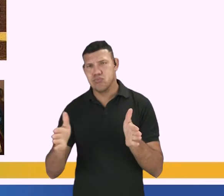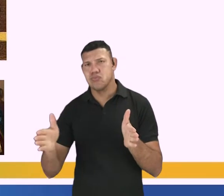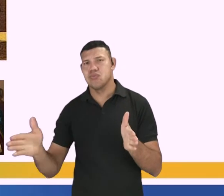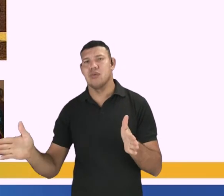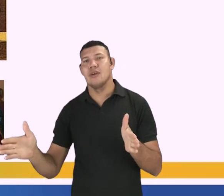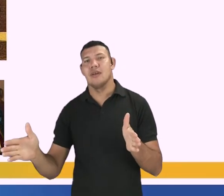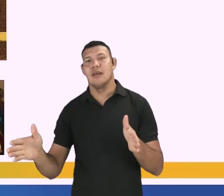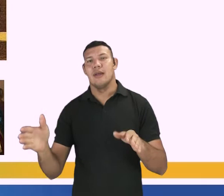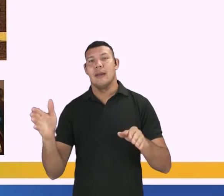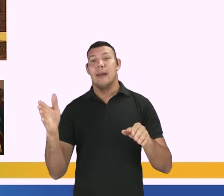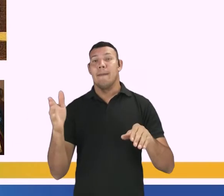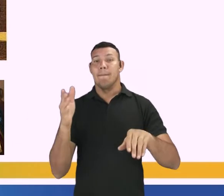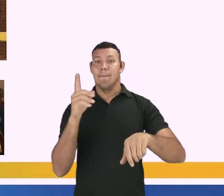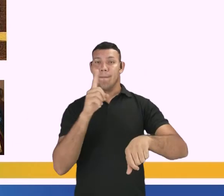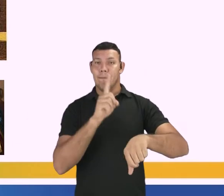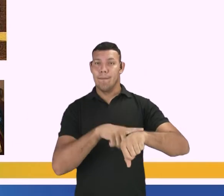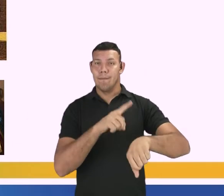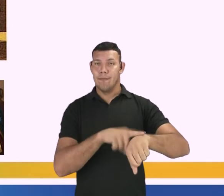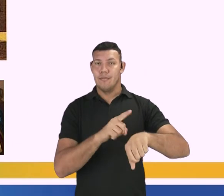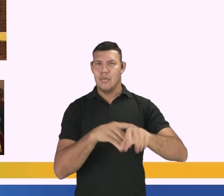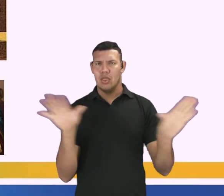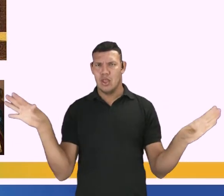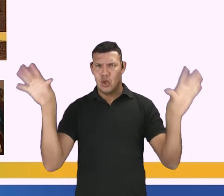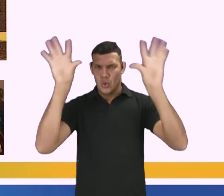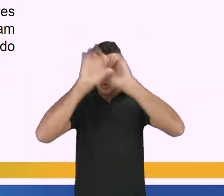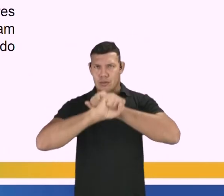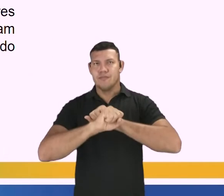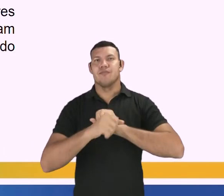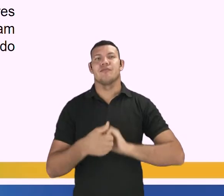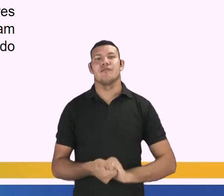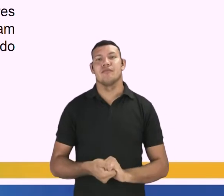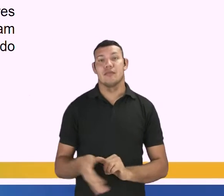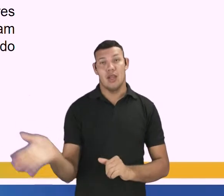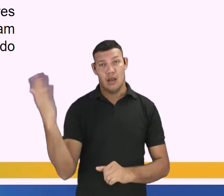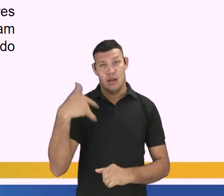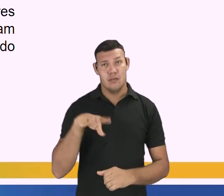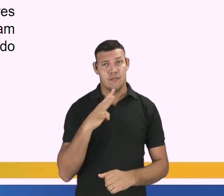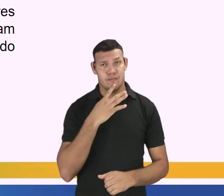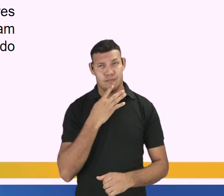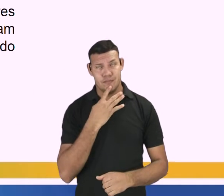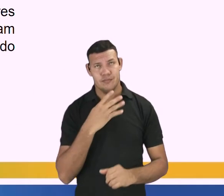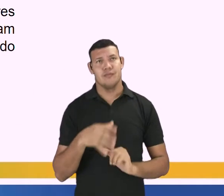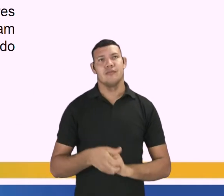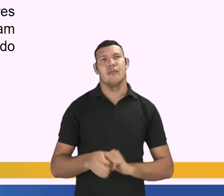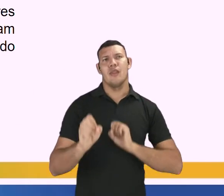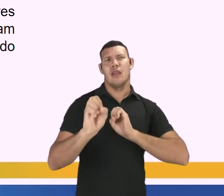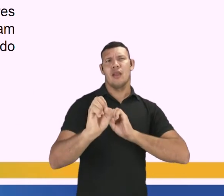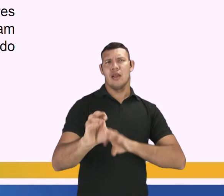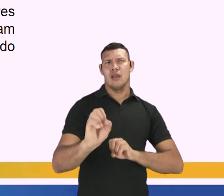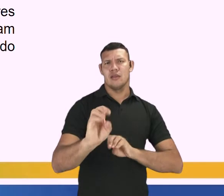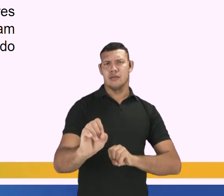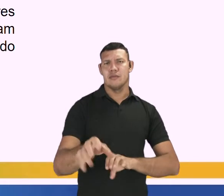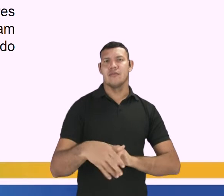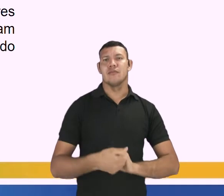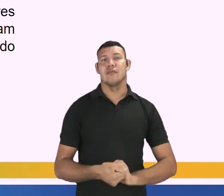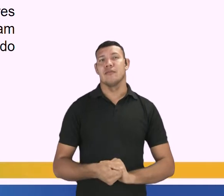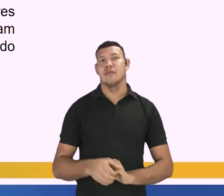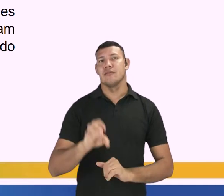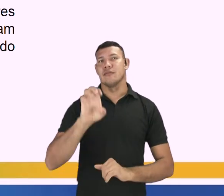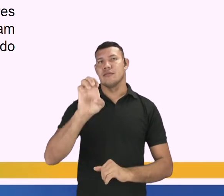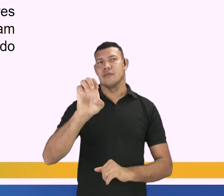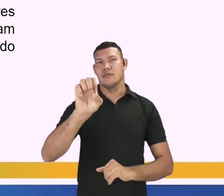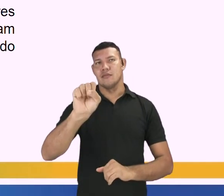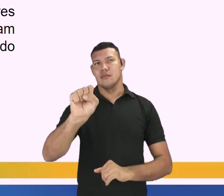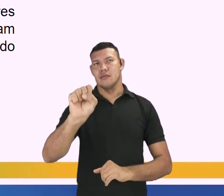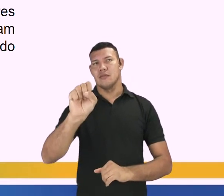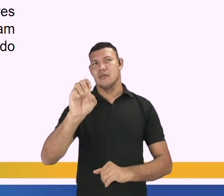das Trevas, que vale a pena a gente destacar. Vamos conhecê-las? Nós temos a educação. A educação era